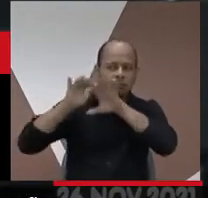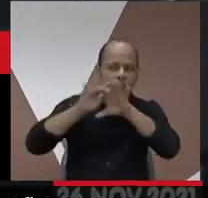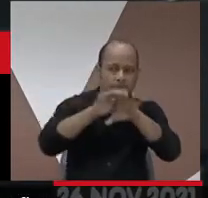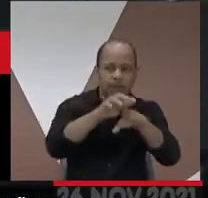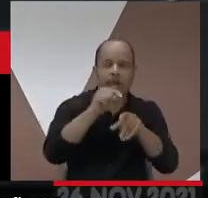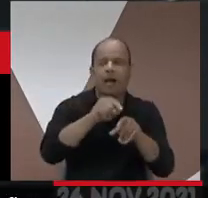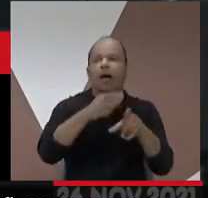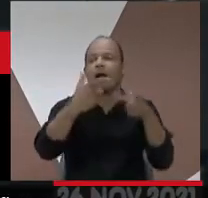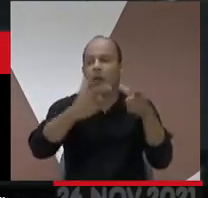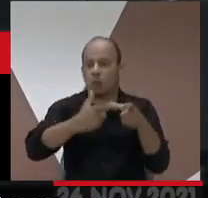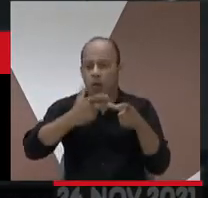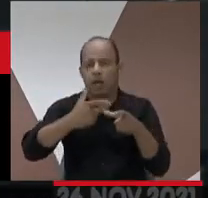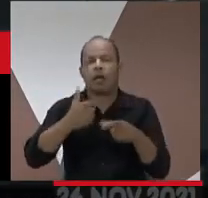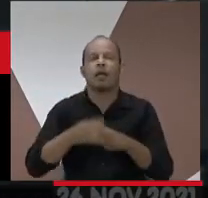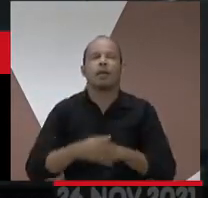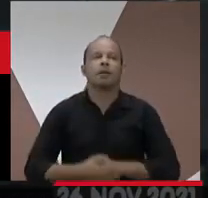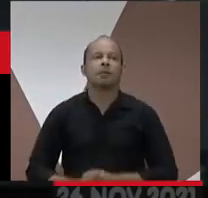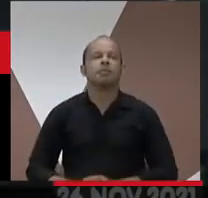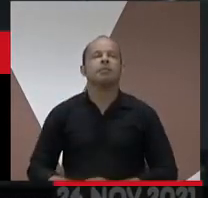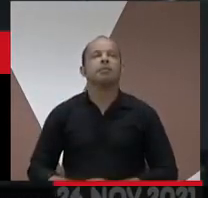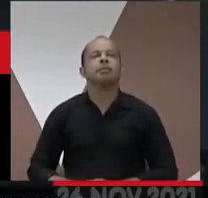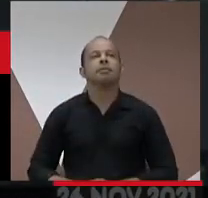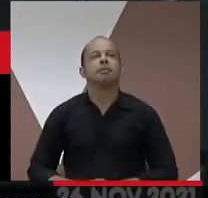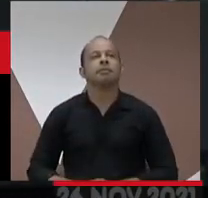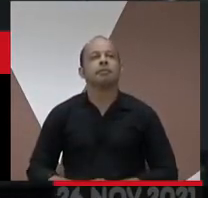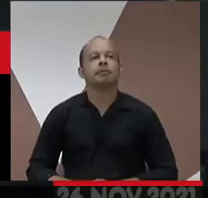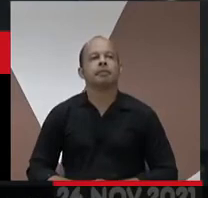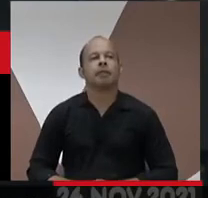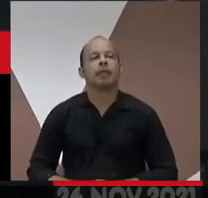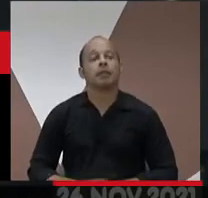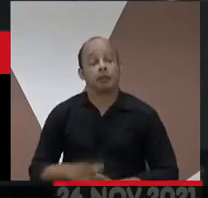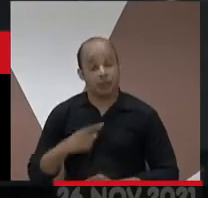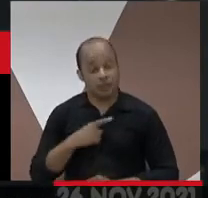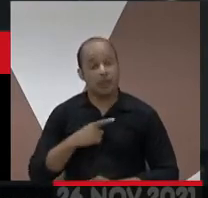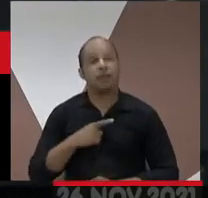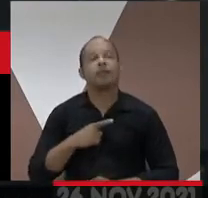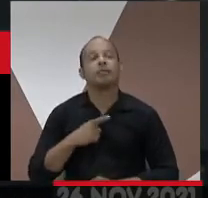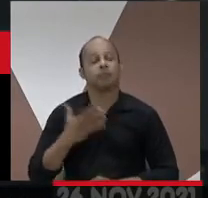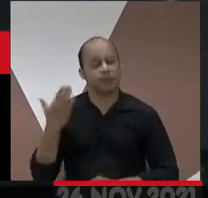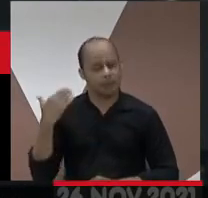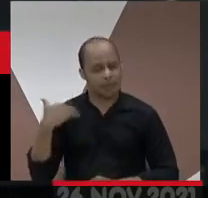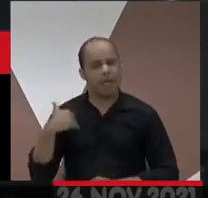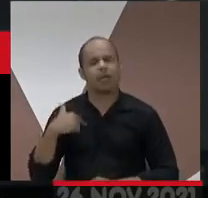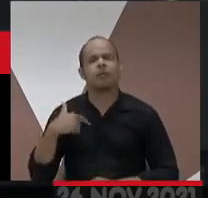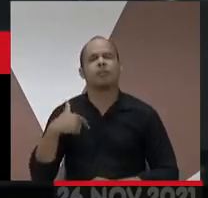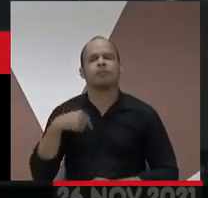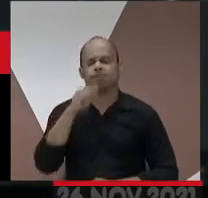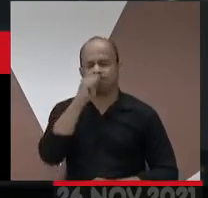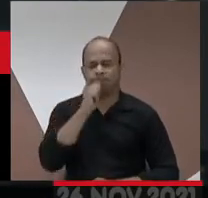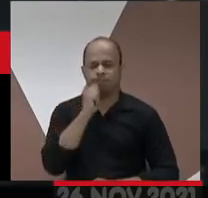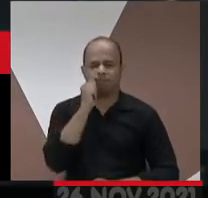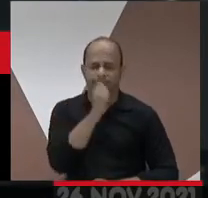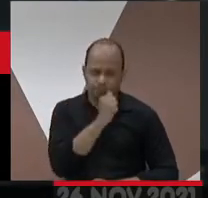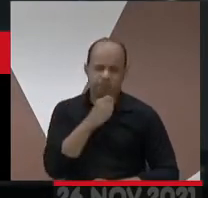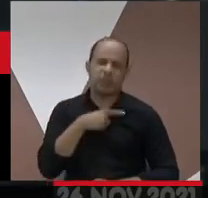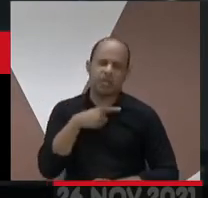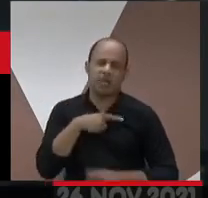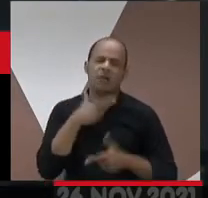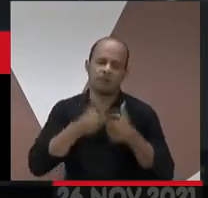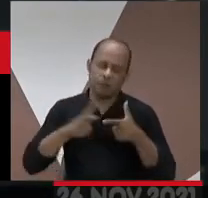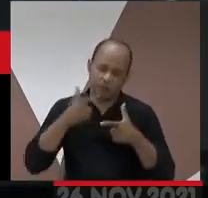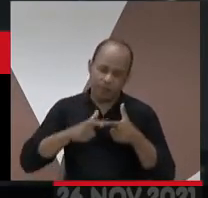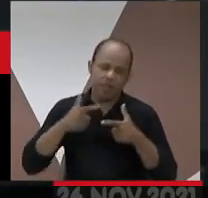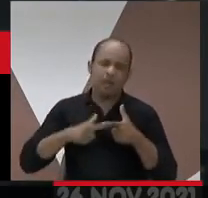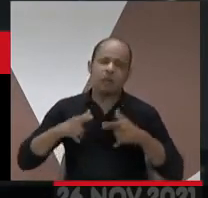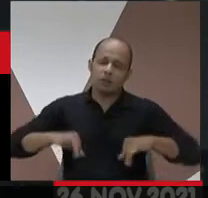extremamente superior à nossa, houve sacrifícios em termos de transposições de área de preservação. Mas